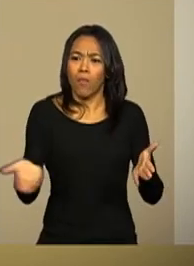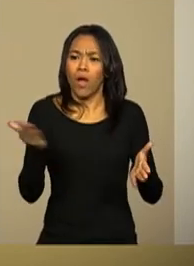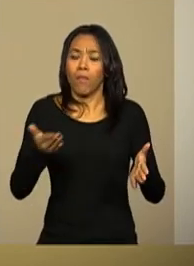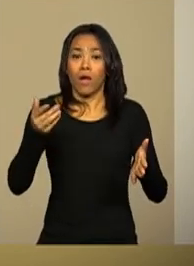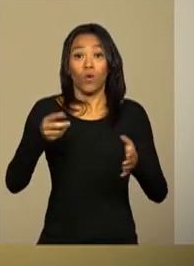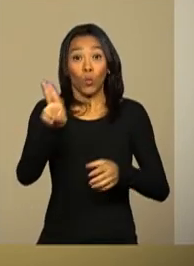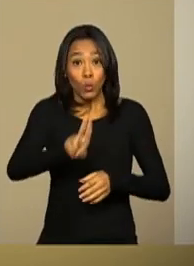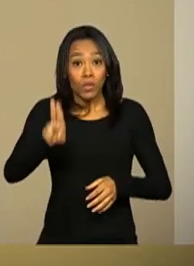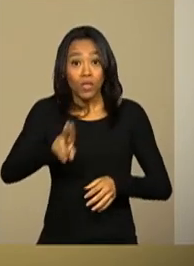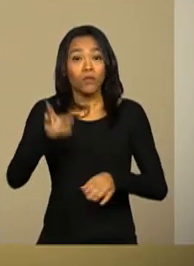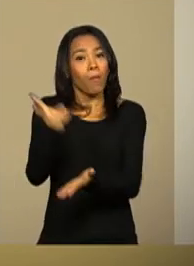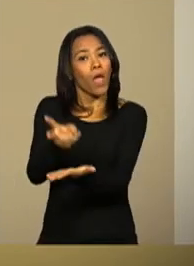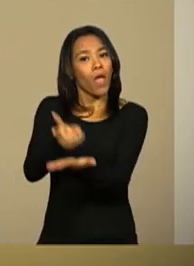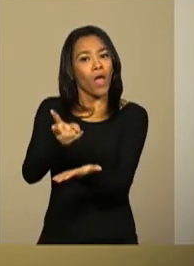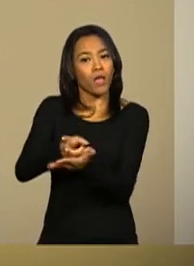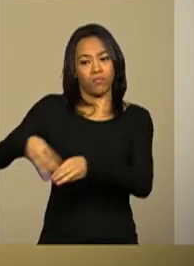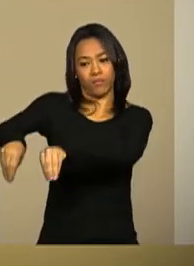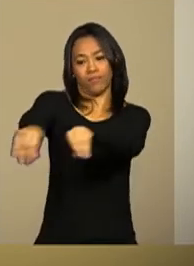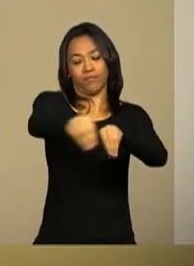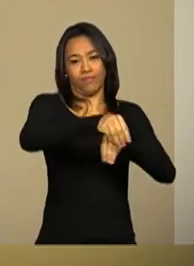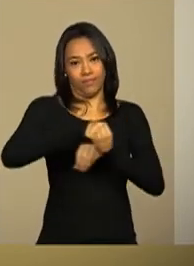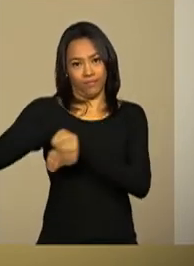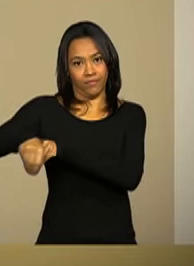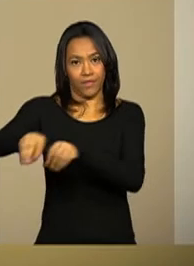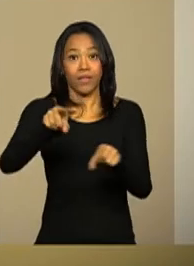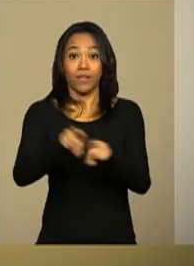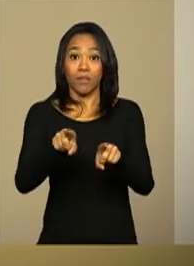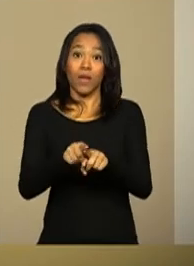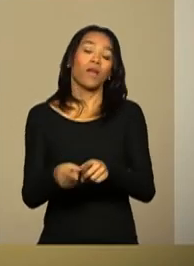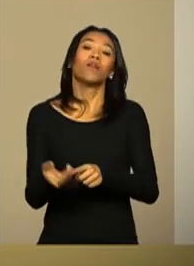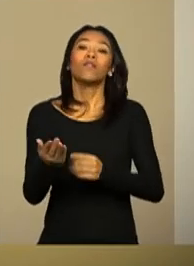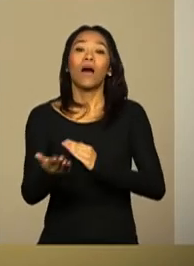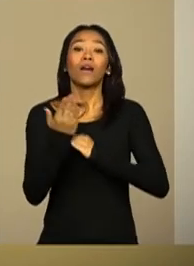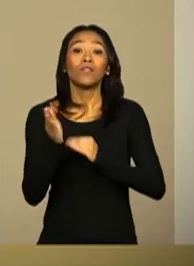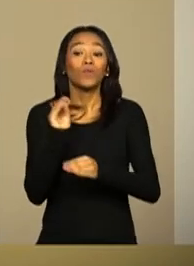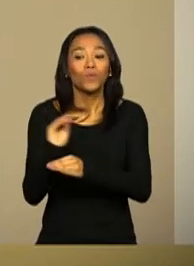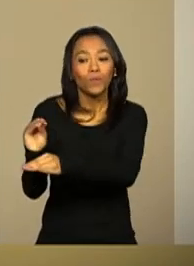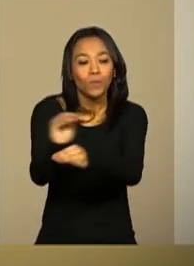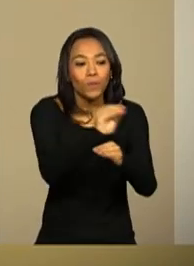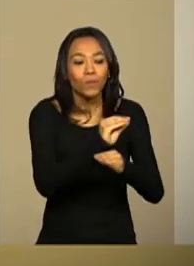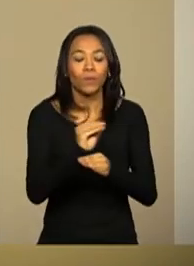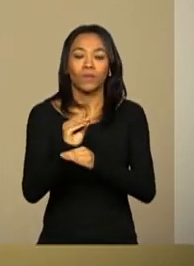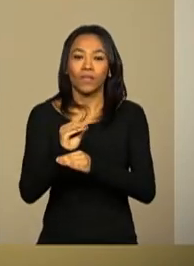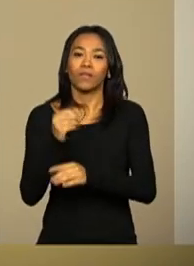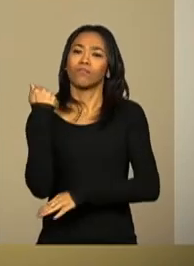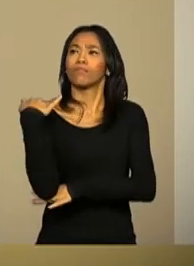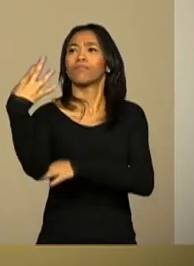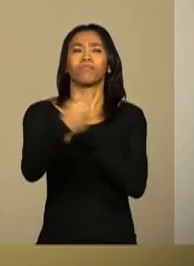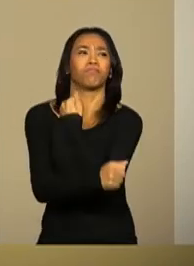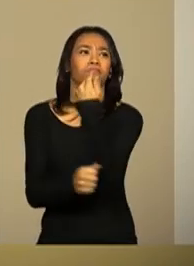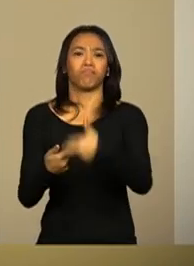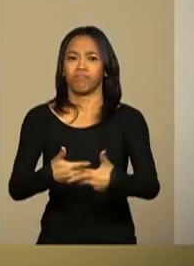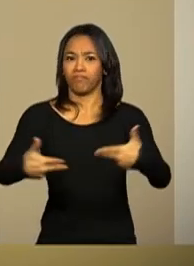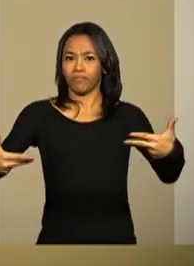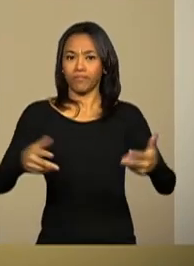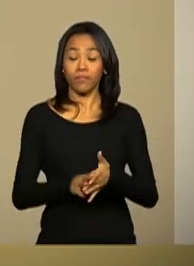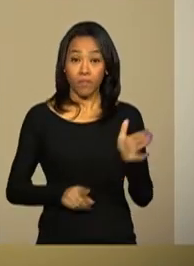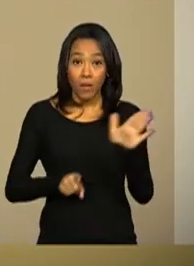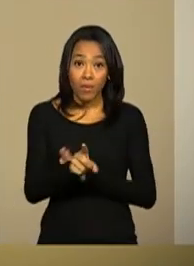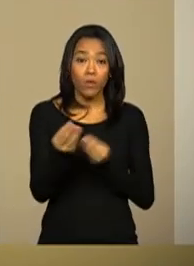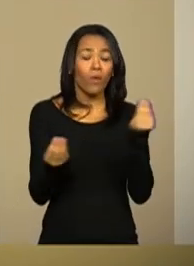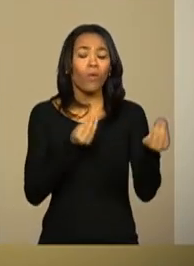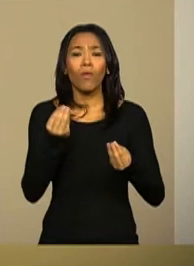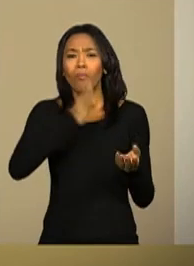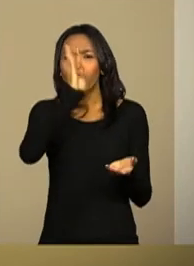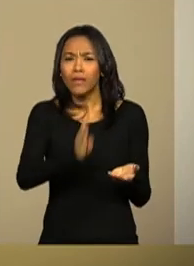mesma área o que aumenta a nossa competitividade e ajuda a preservar nossos recursos naturais como o